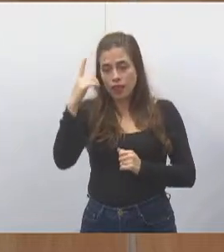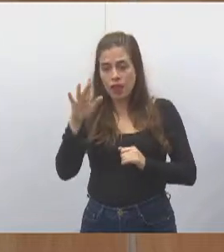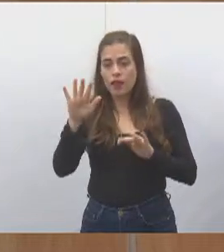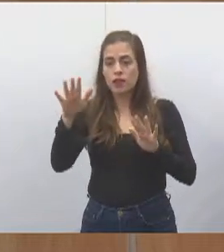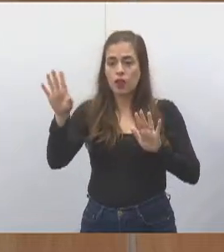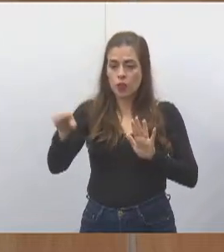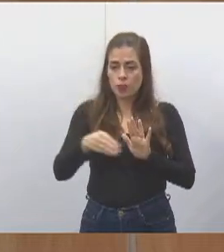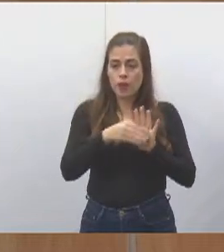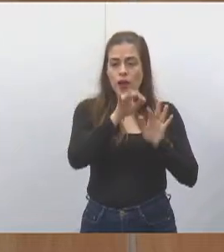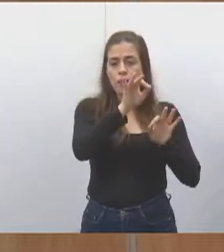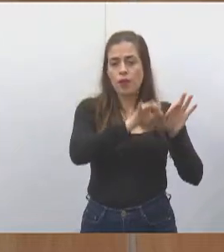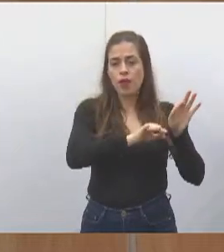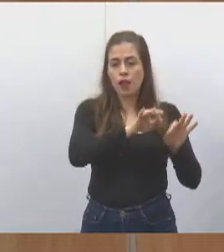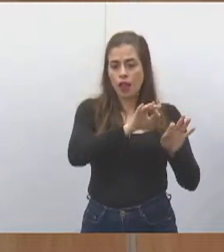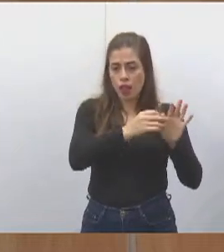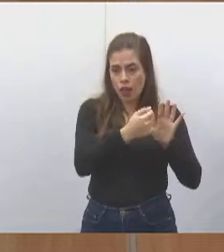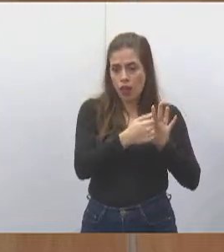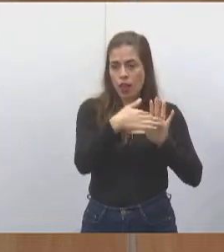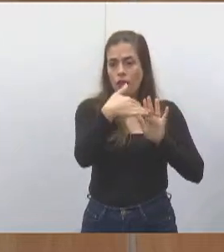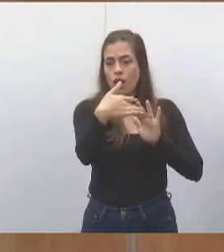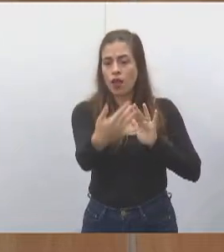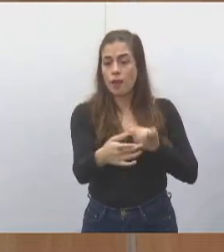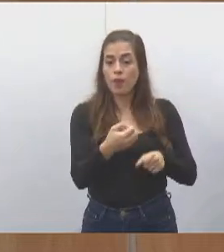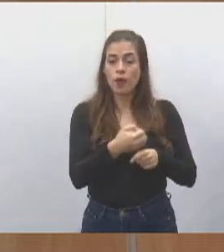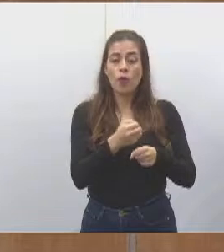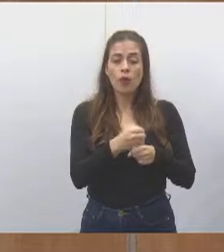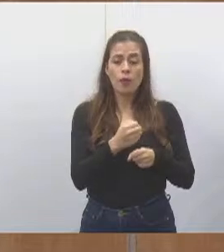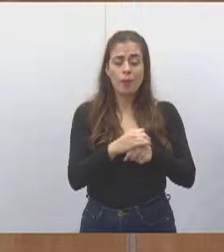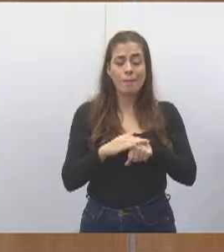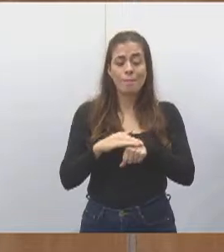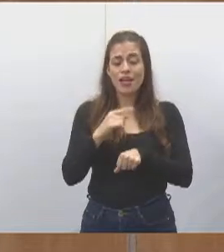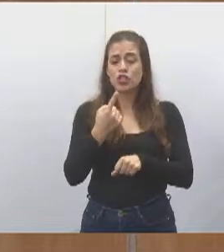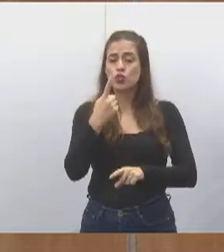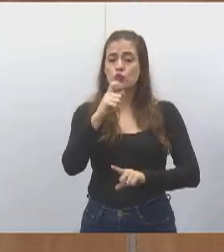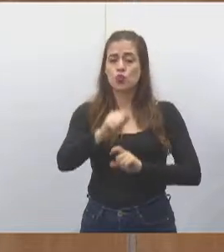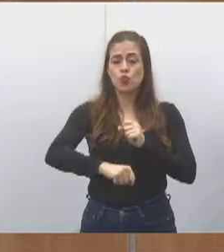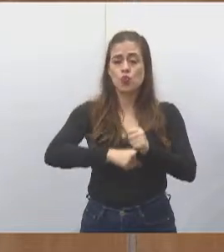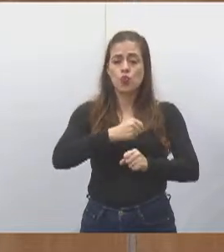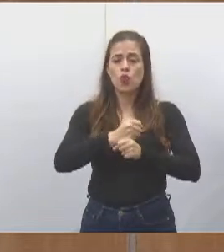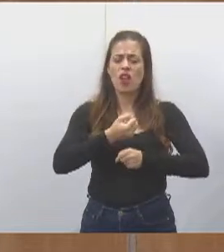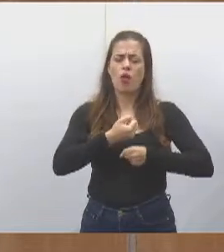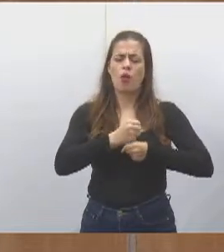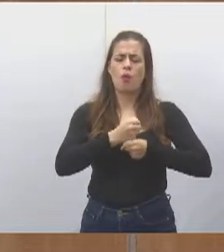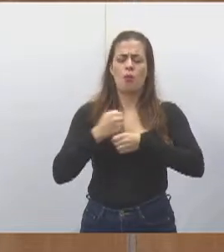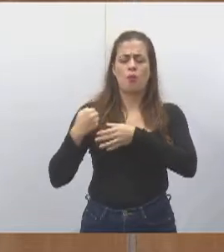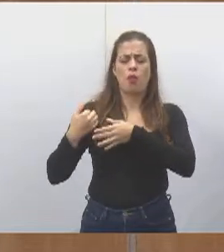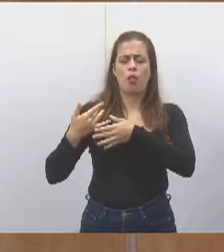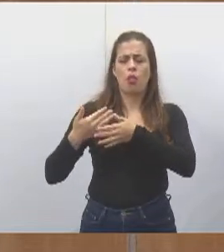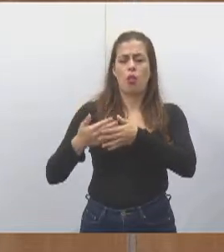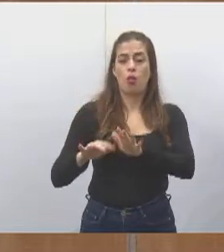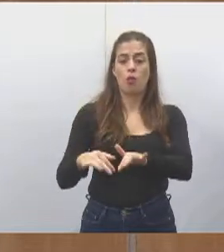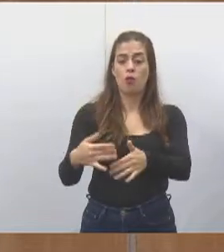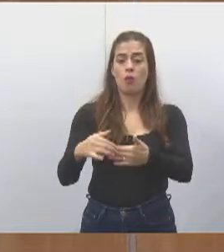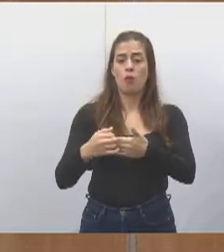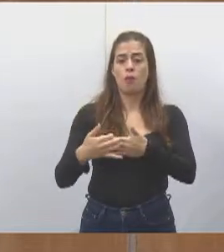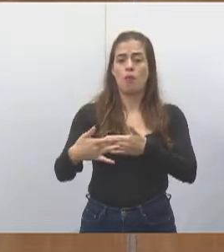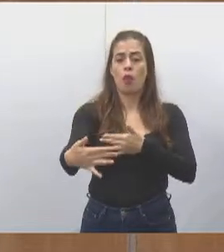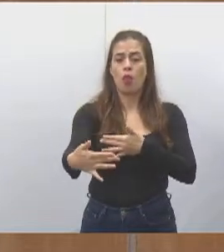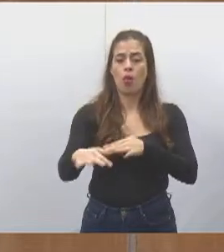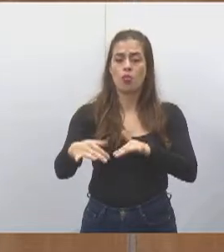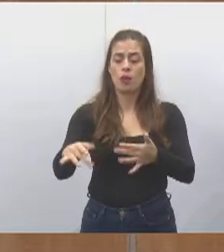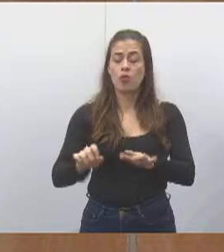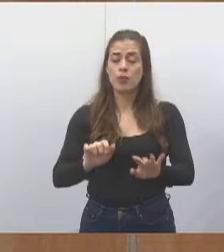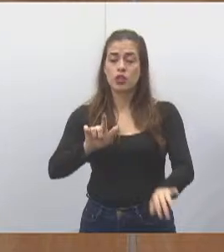colocar num plano plurianual, que aí como é uma obra que envolve mais de um ano de execução, provavelmente, ela não caberia somente numa